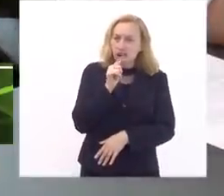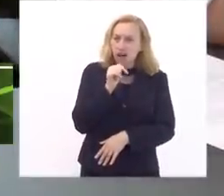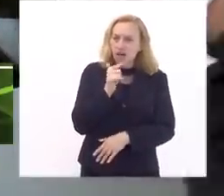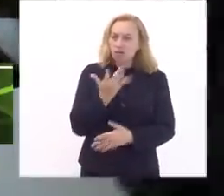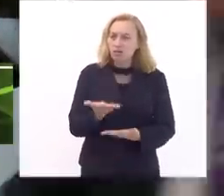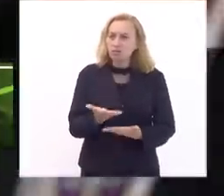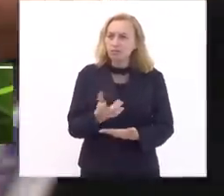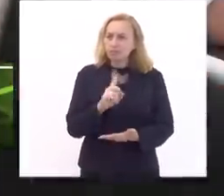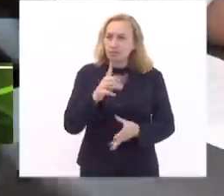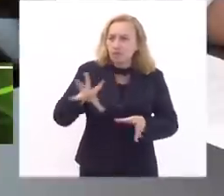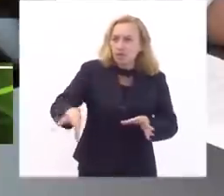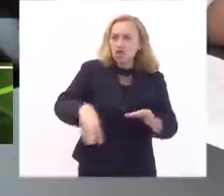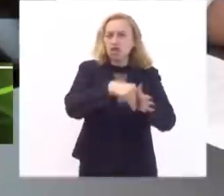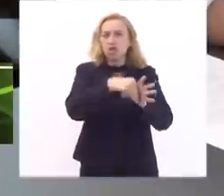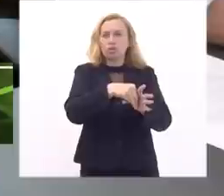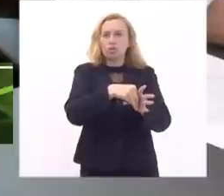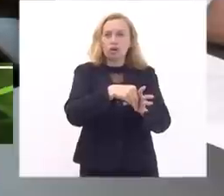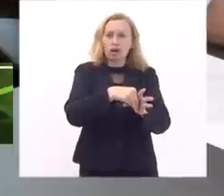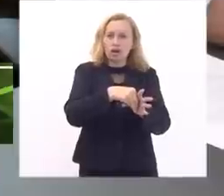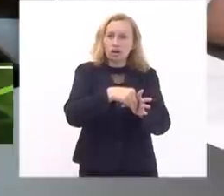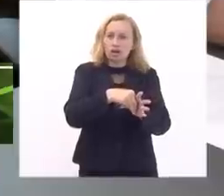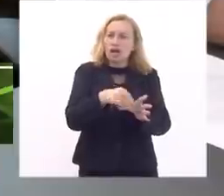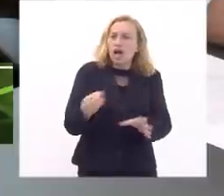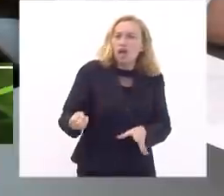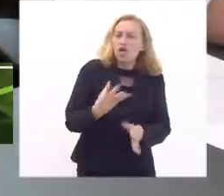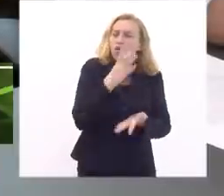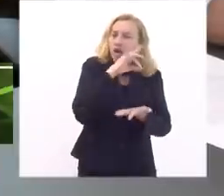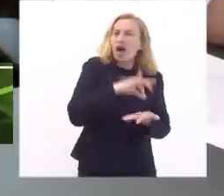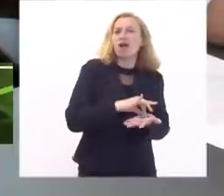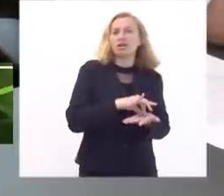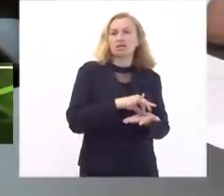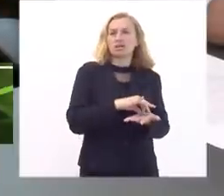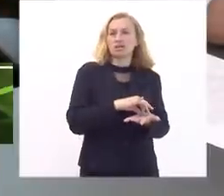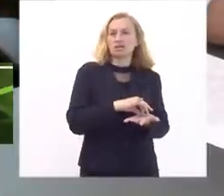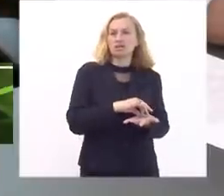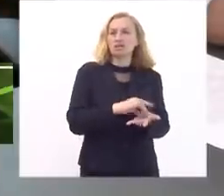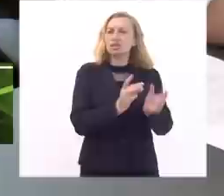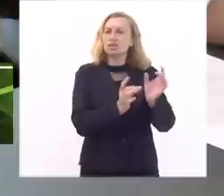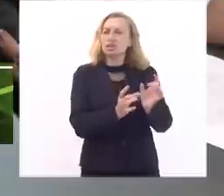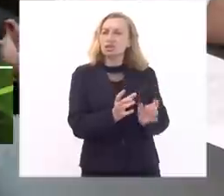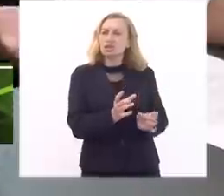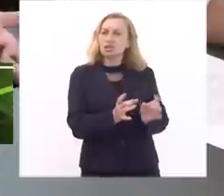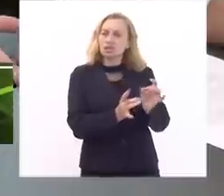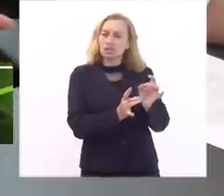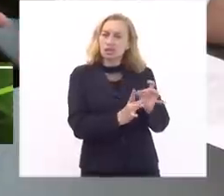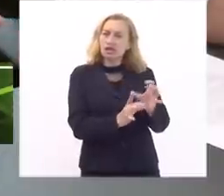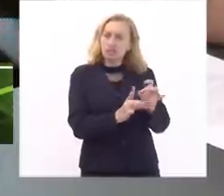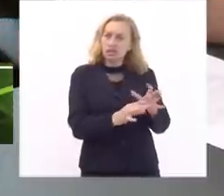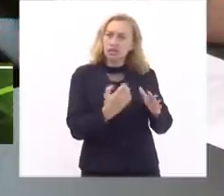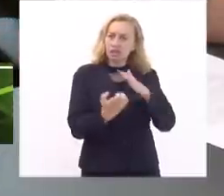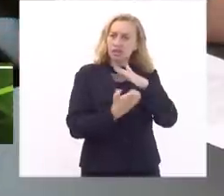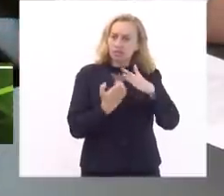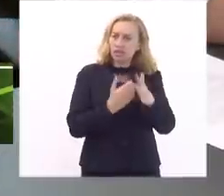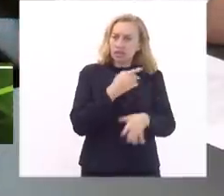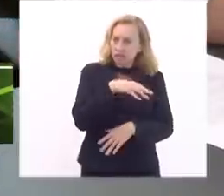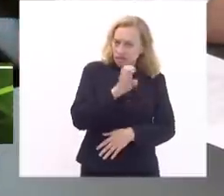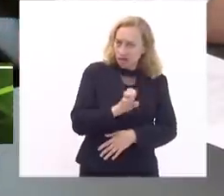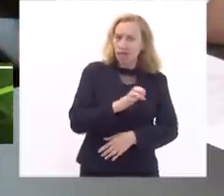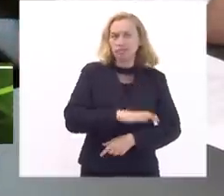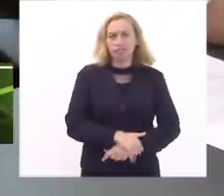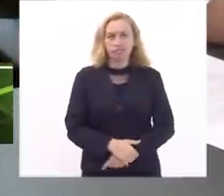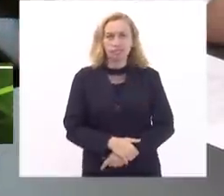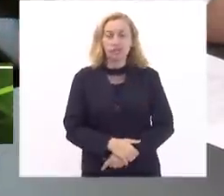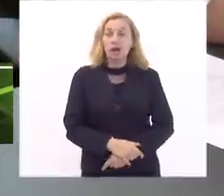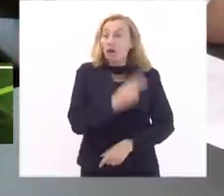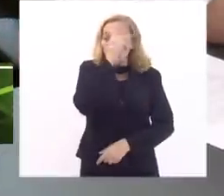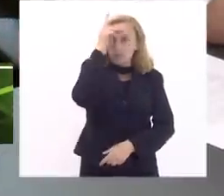sejam incorporados à nova realidade da privatização da cidade.